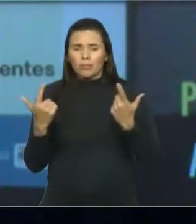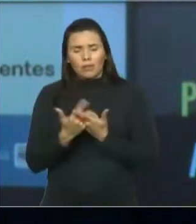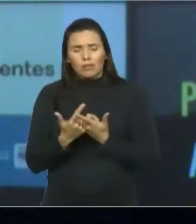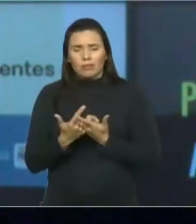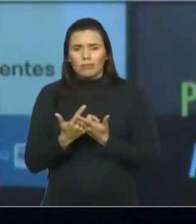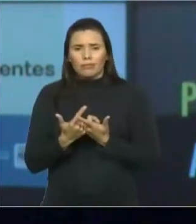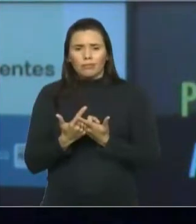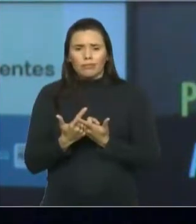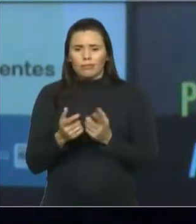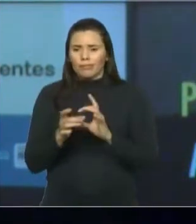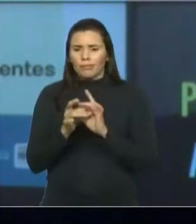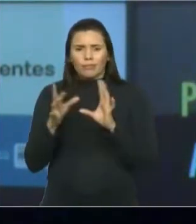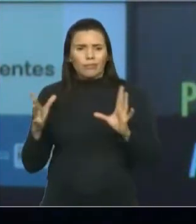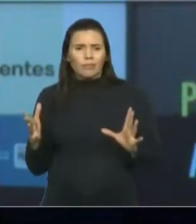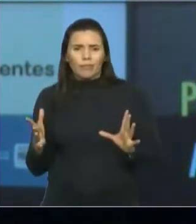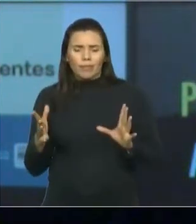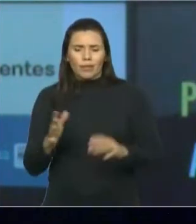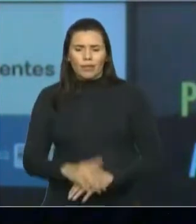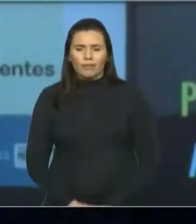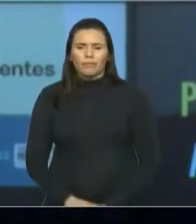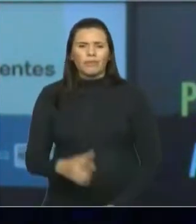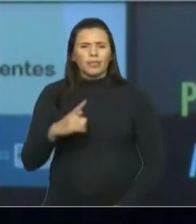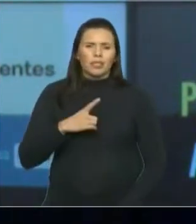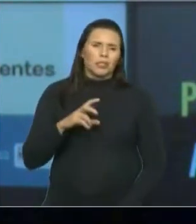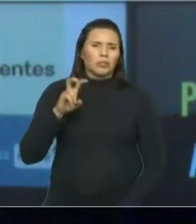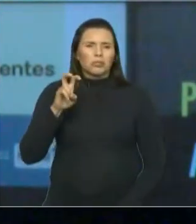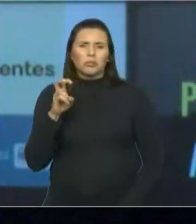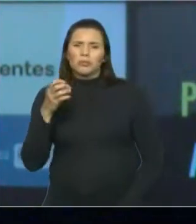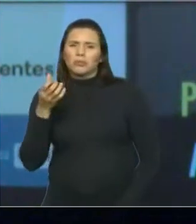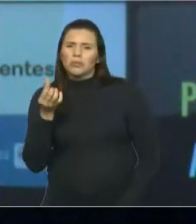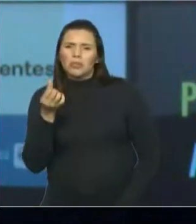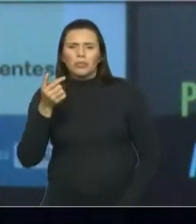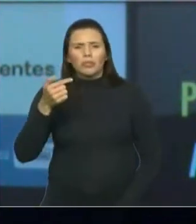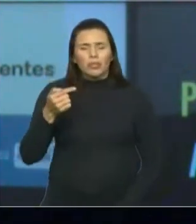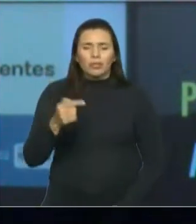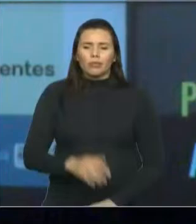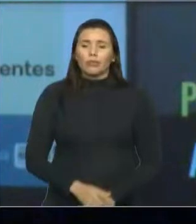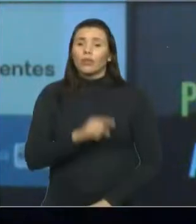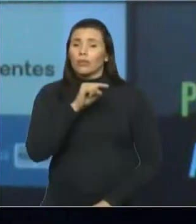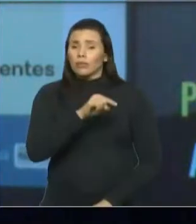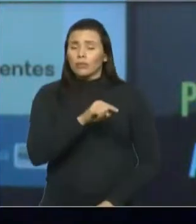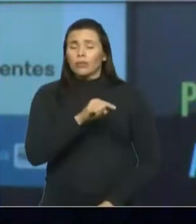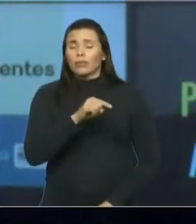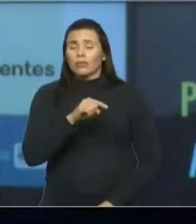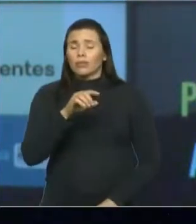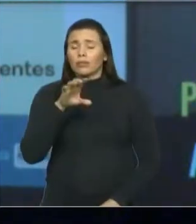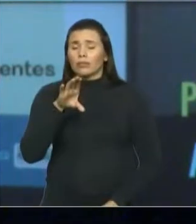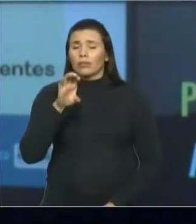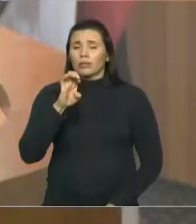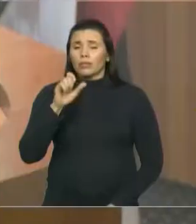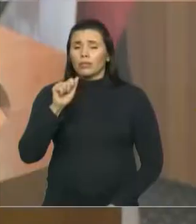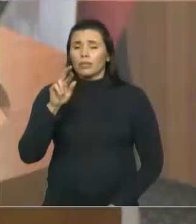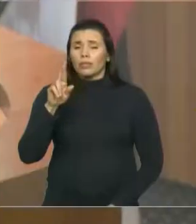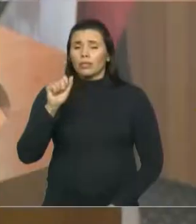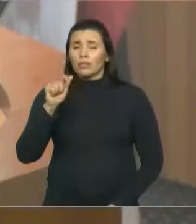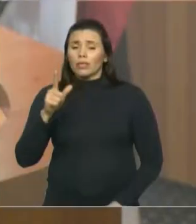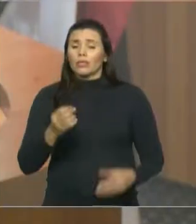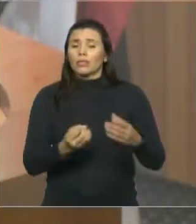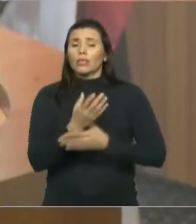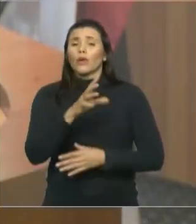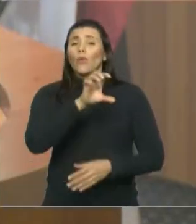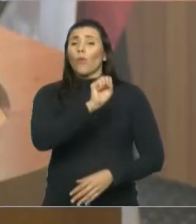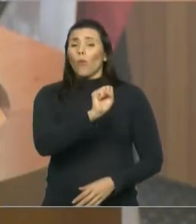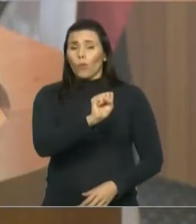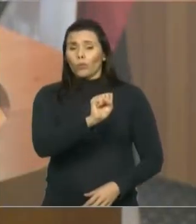possível, para que a gente possa ter aí 5, 6, 7, no Ceará foram 8 pontos, mas que pautaram a criação dos